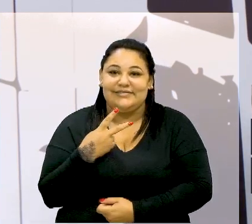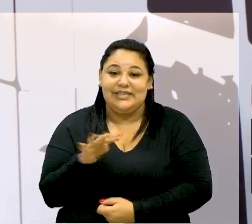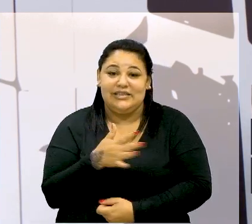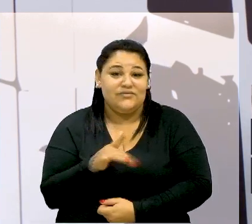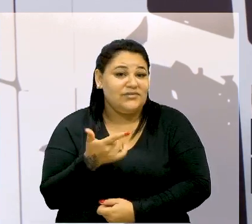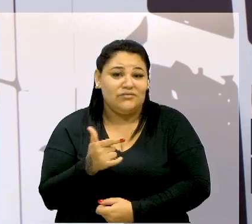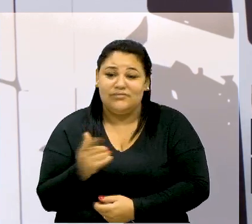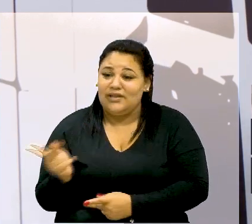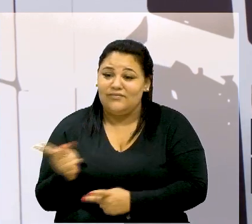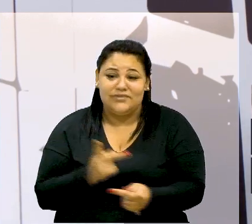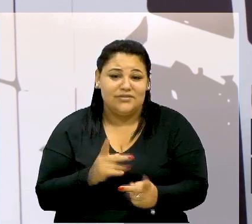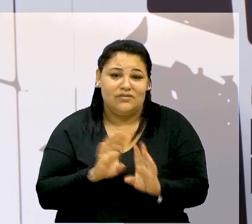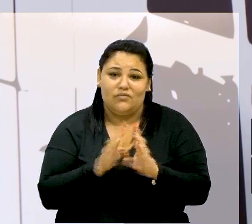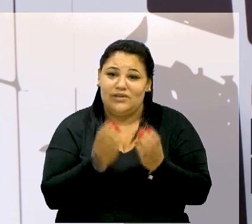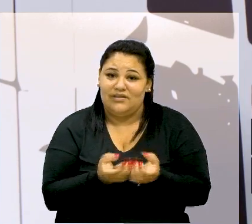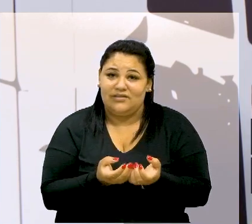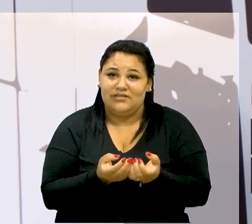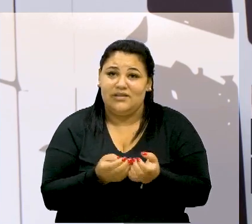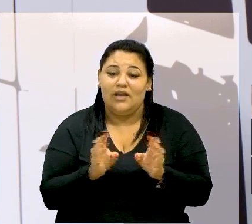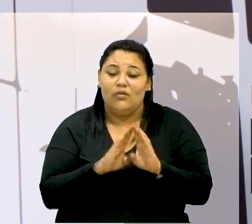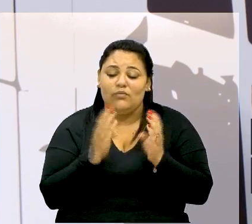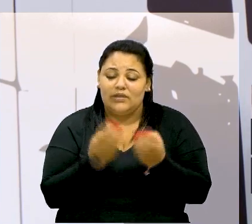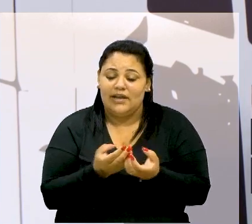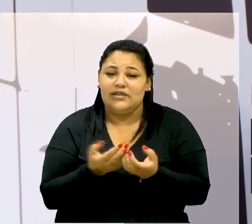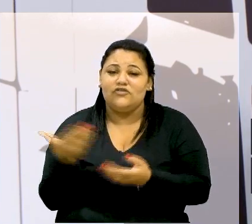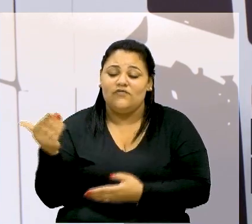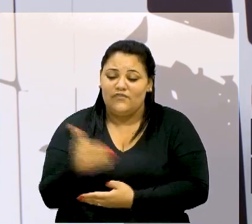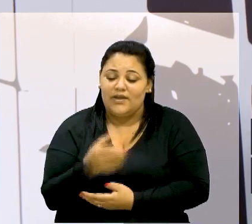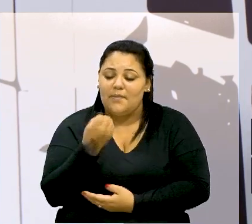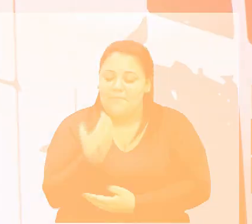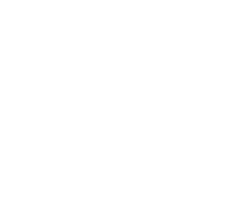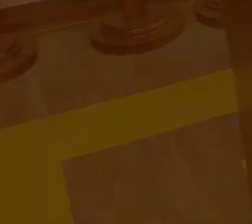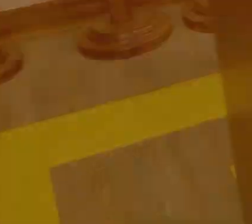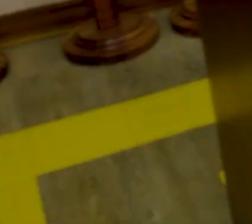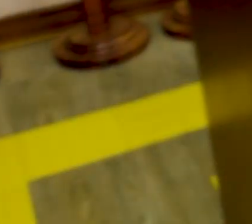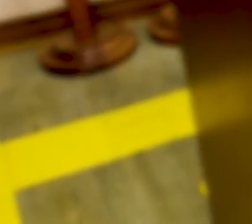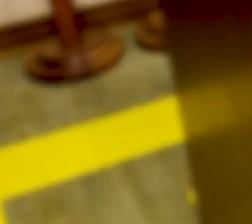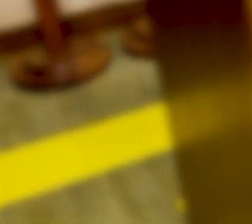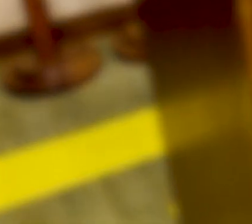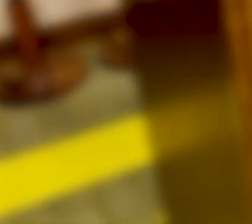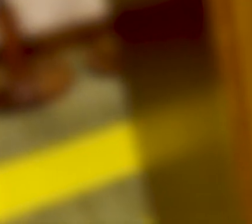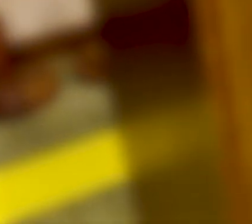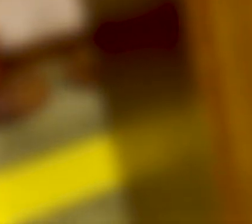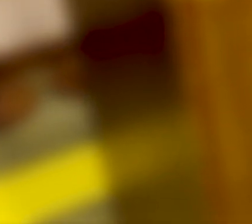tendo visita da comunidade. E quando a comunidade vem aqui, pode ter certeza que ela será bem atendida.